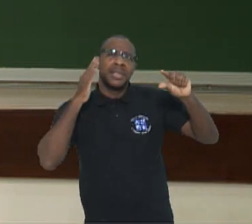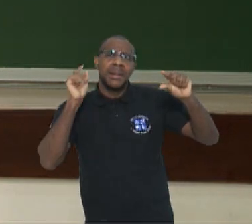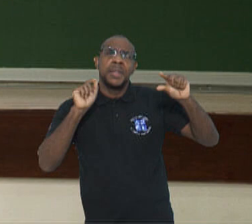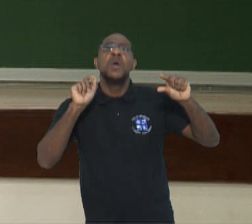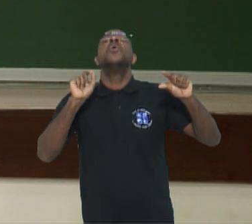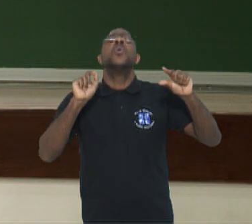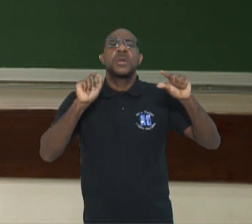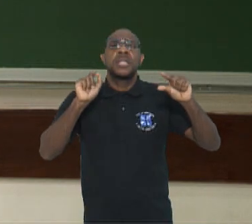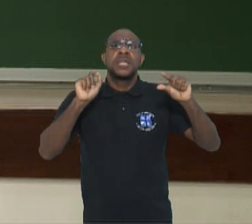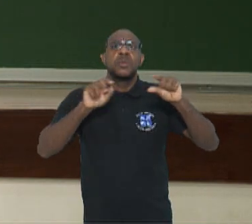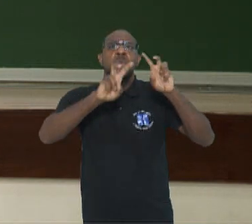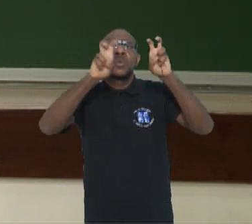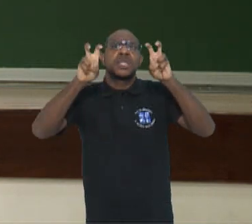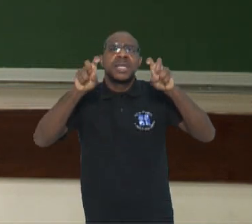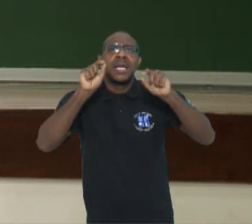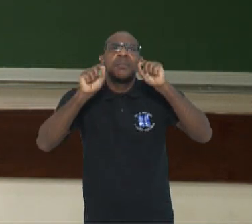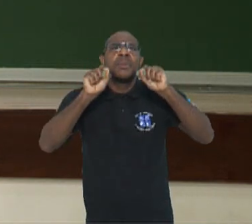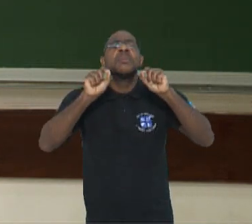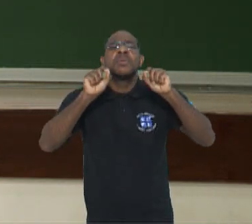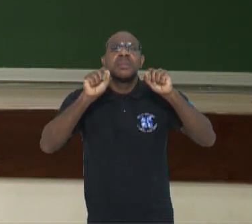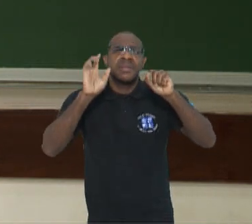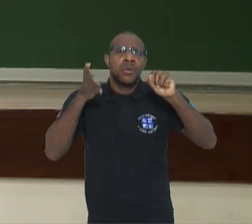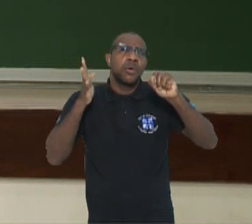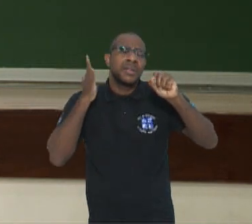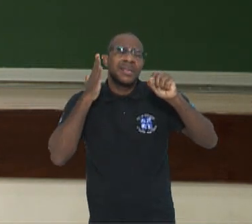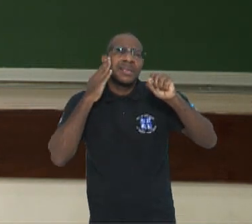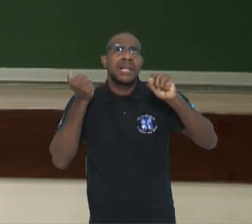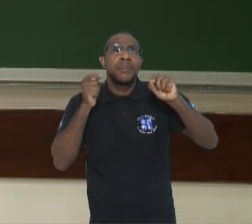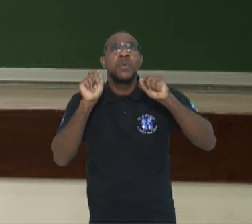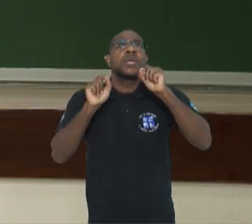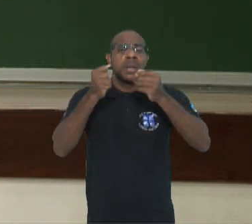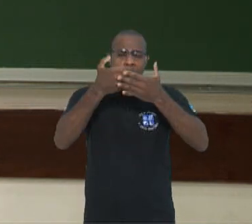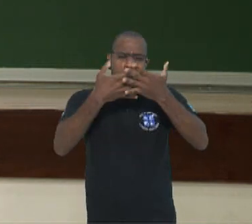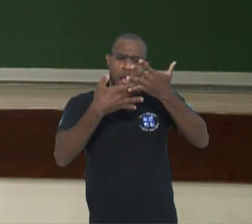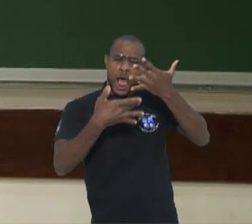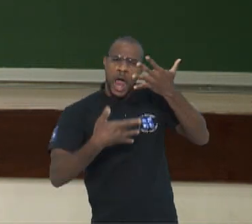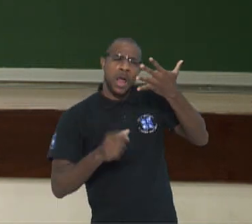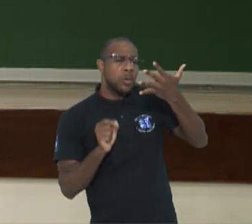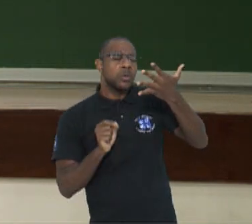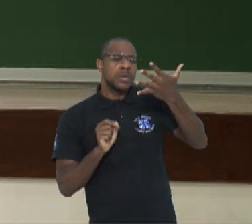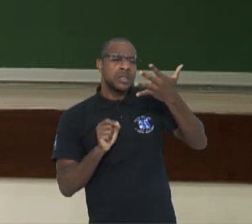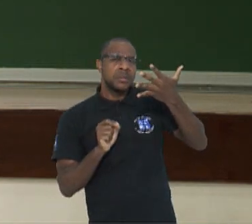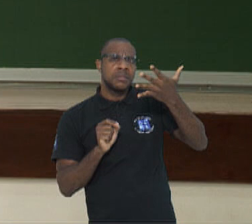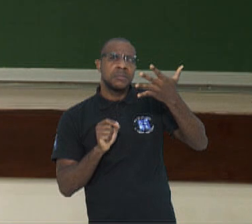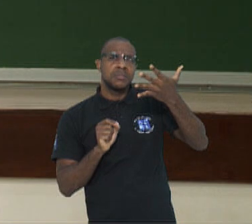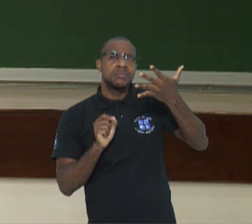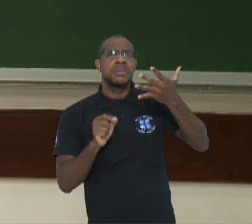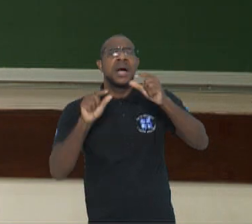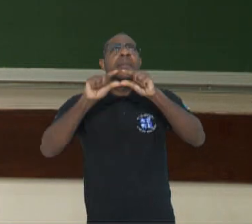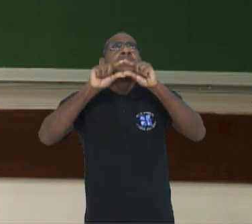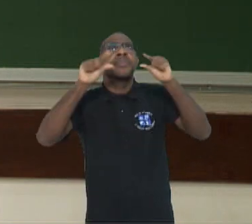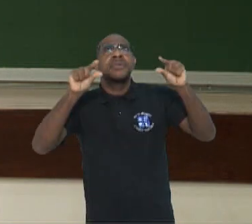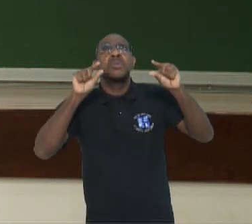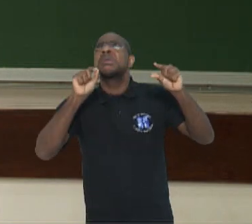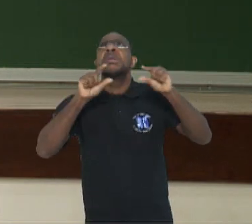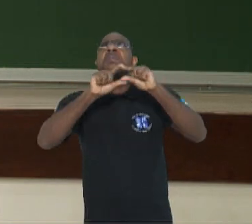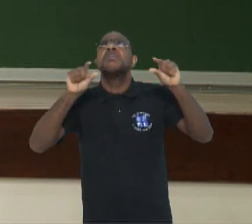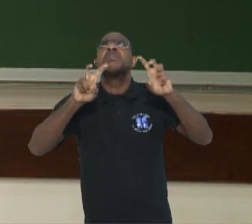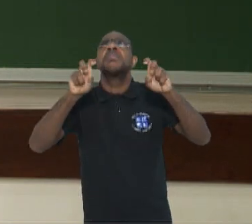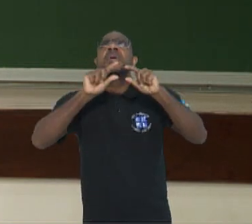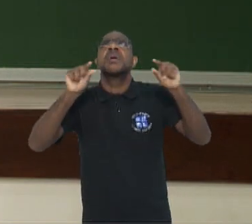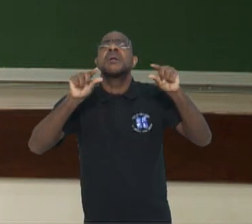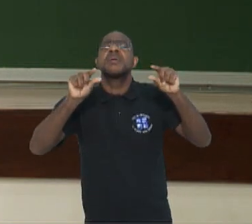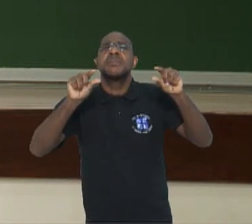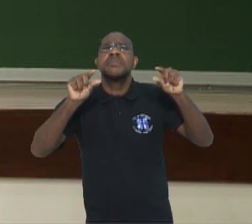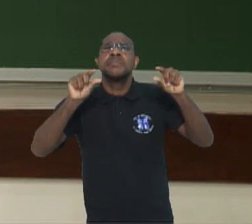reportagem? Então, o que vocês acham? Eu quero que vocês escrevam aí o que